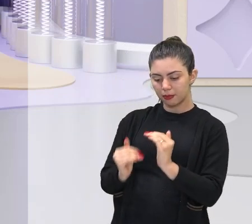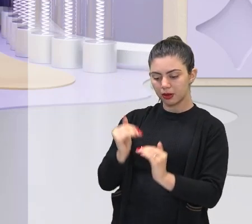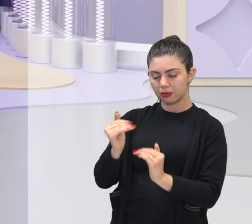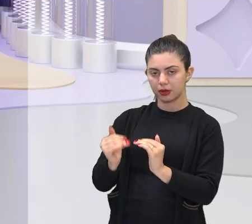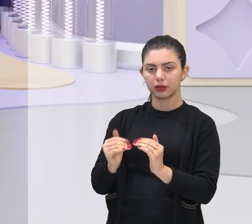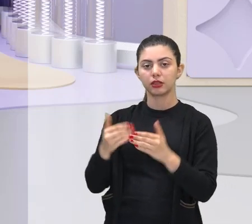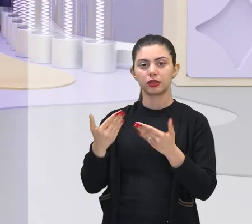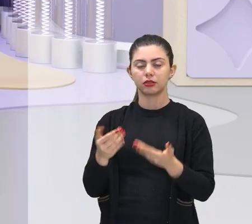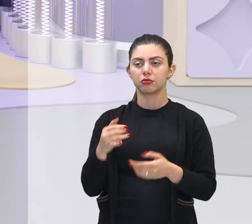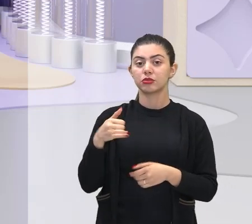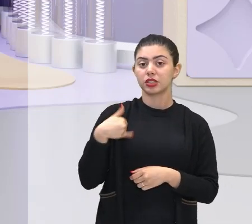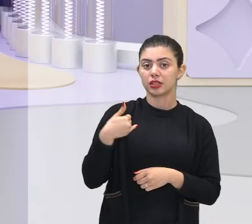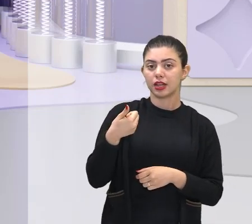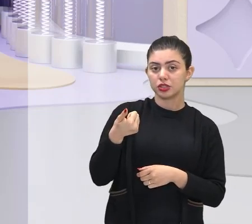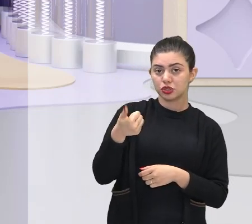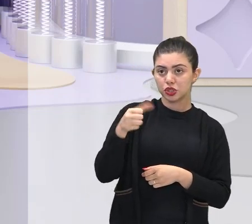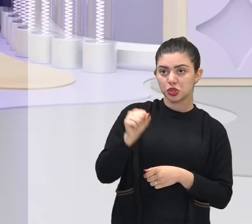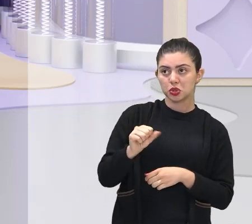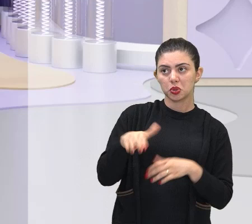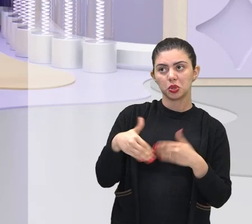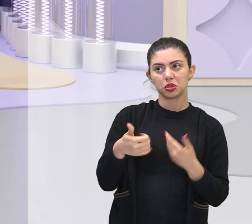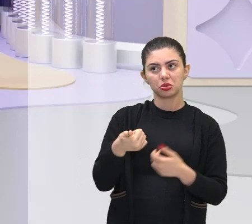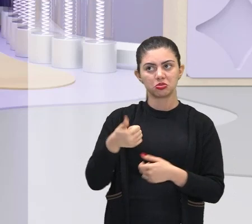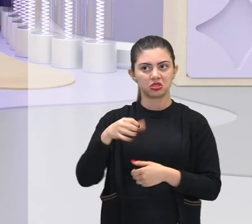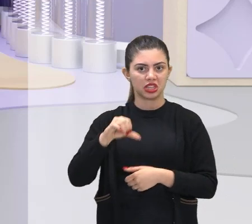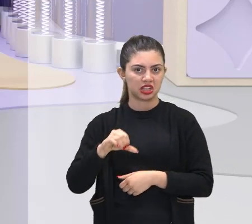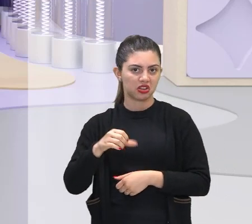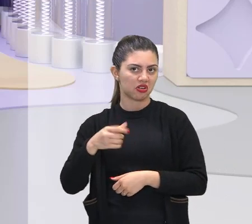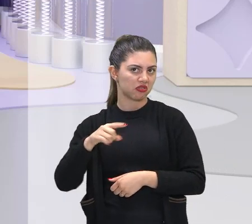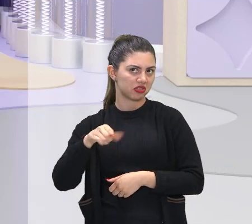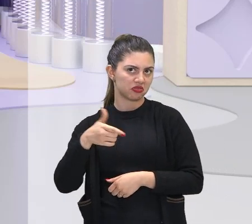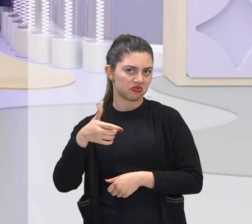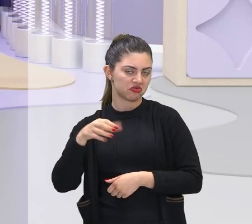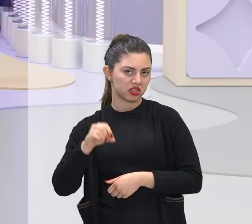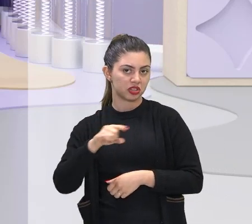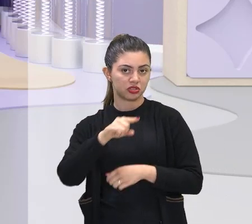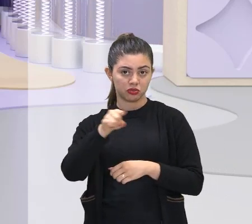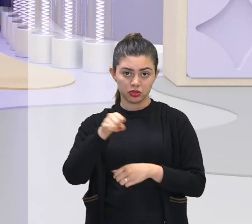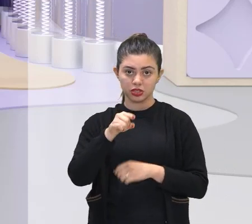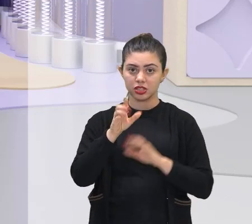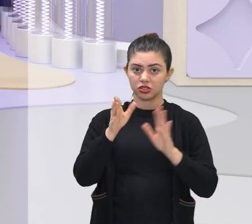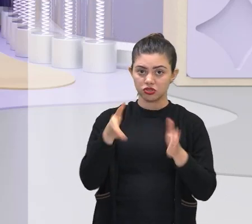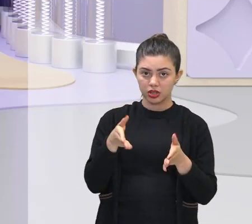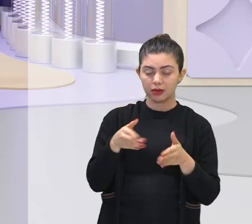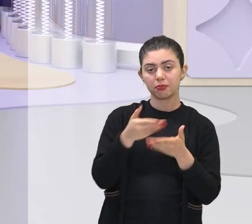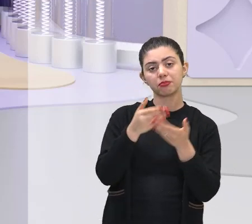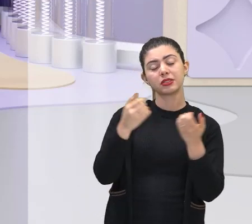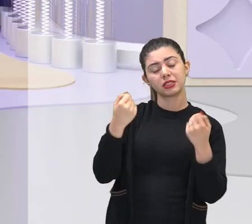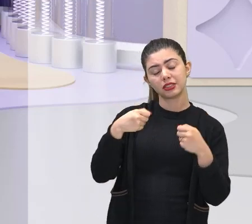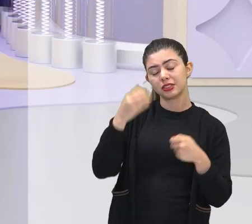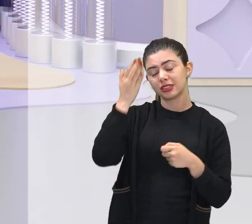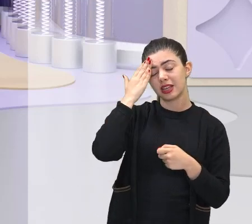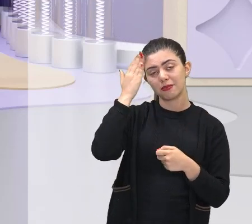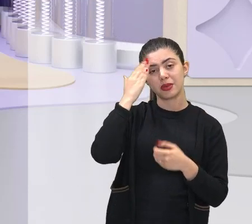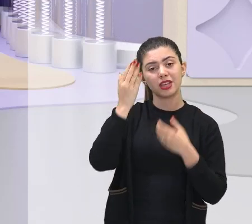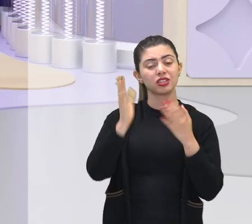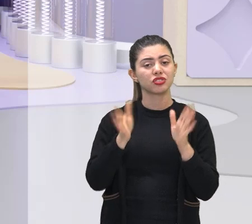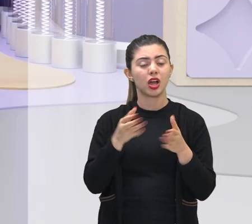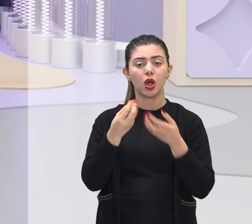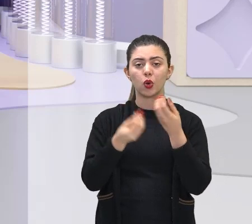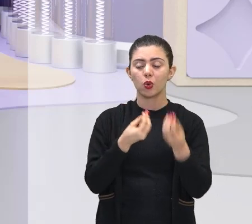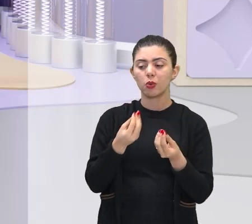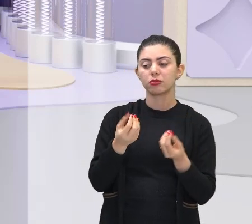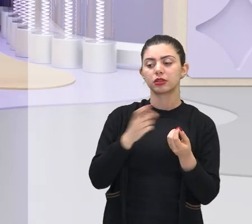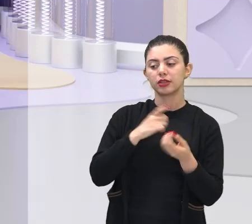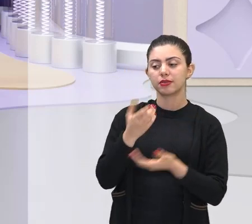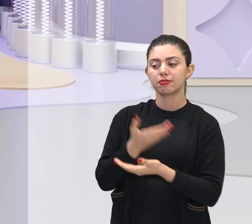a partir dos 18, dos 19, dos 20 e poucos anos, já aprenda a viver nessa sociedade plural